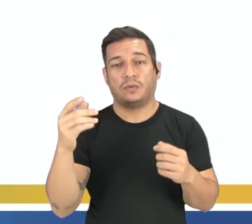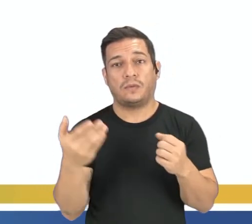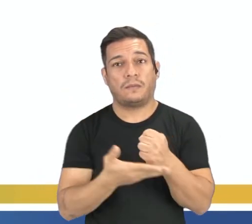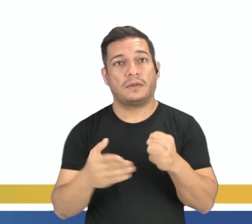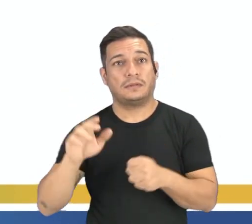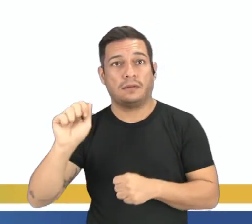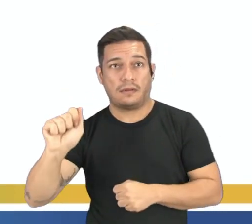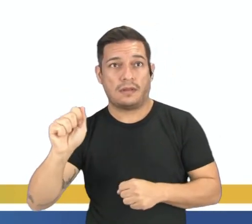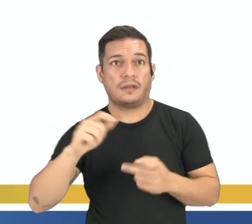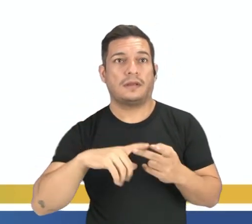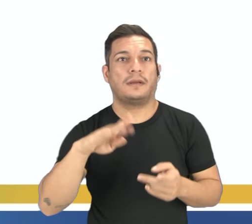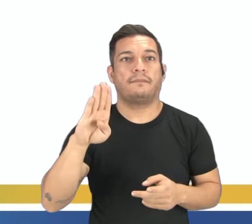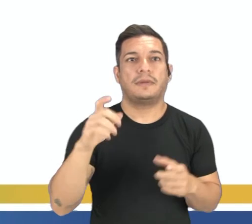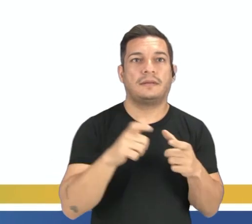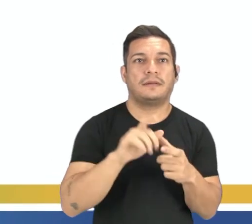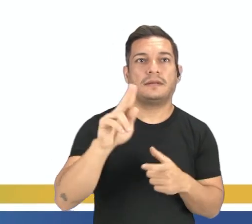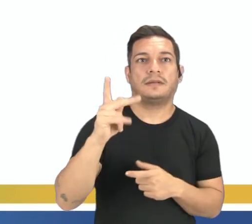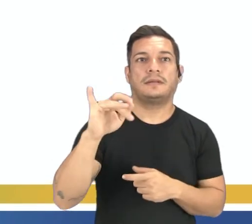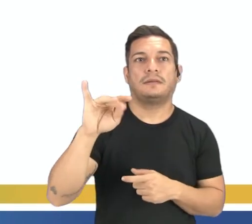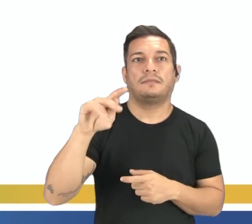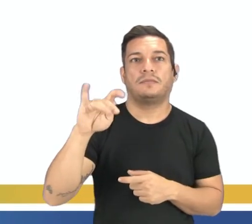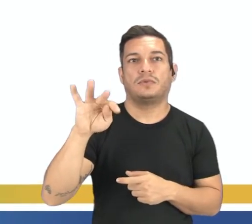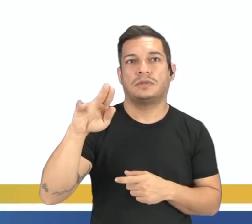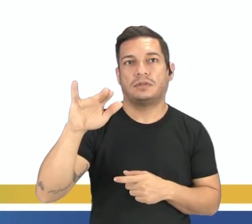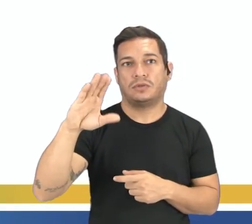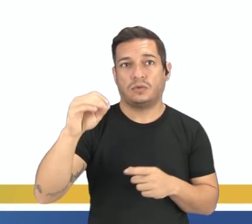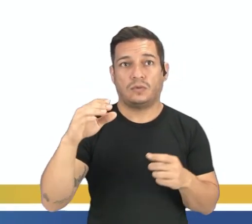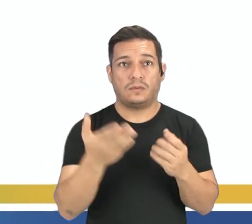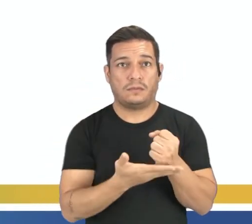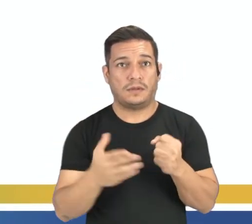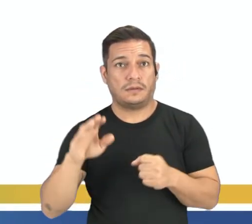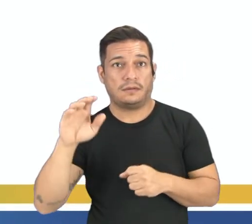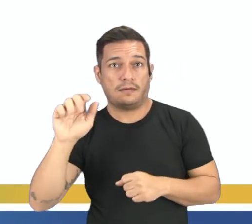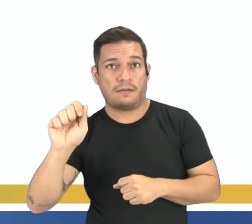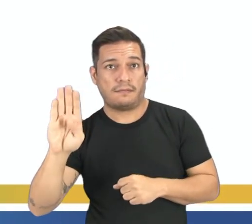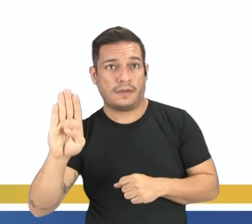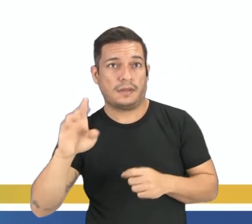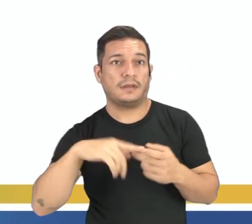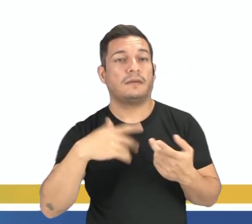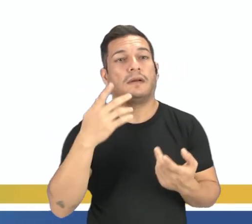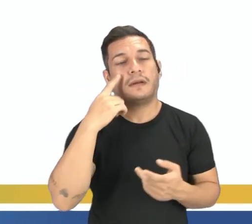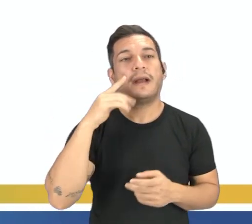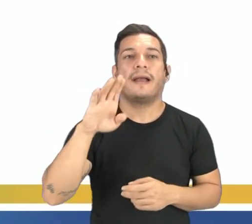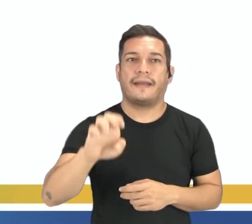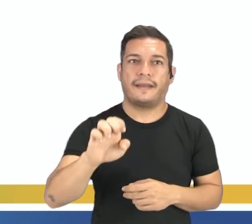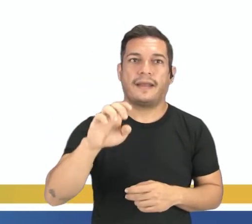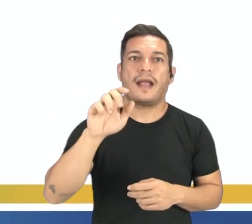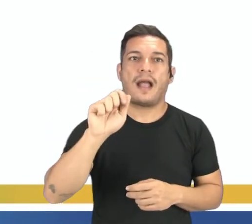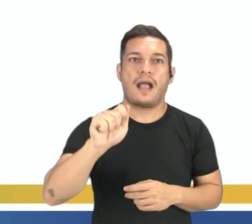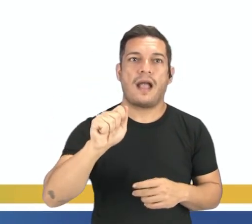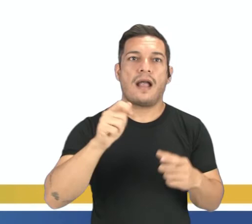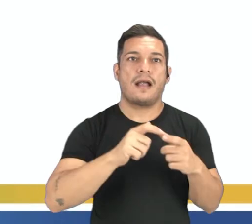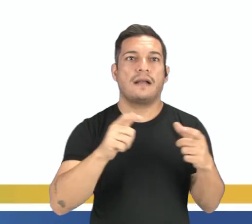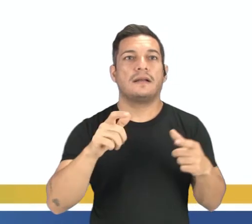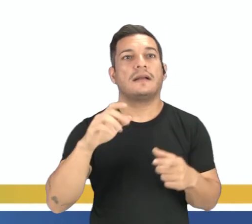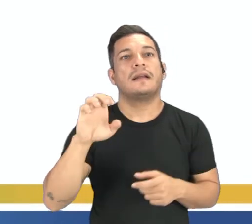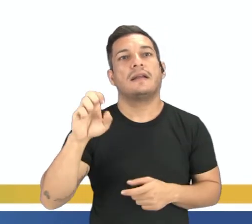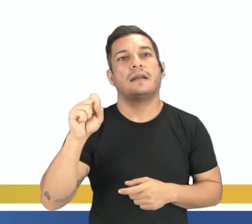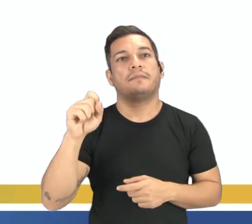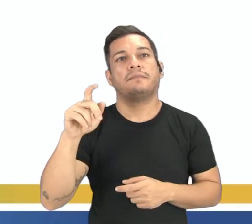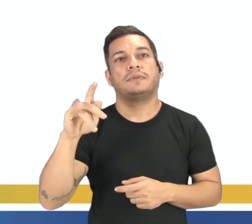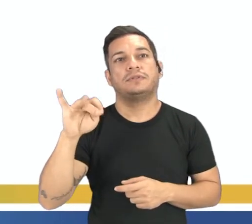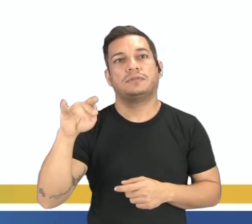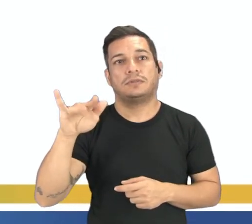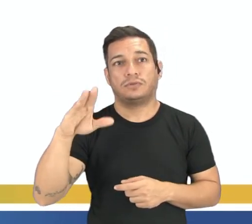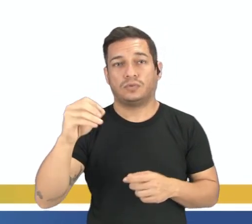é epistático sobre a relação de B. E Azão é epistático sobre Bzão e Bzinho. Então, o A é epistático sobre